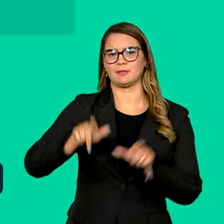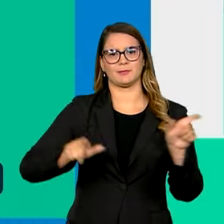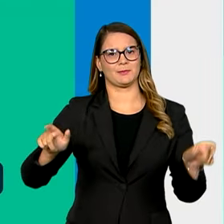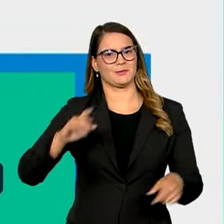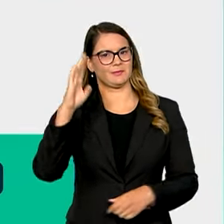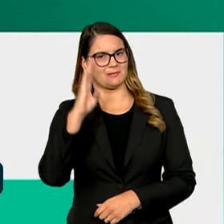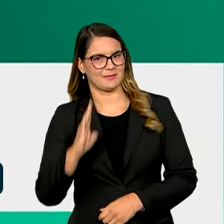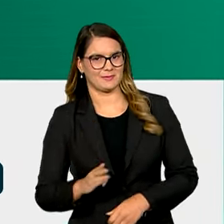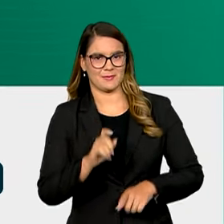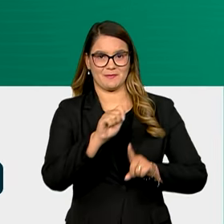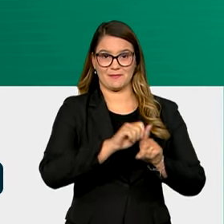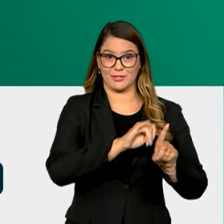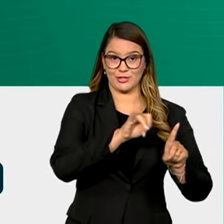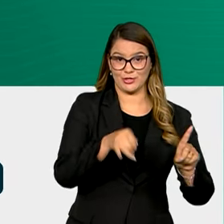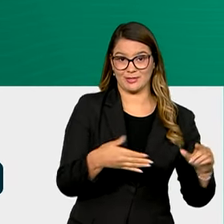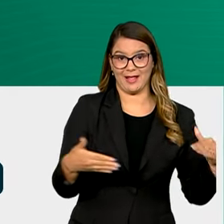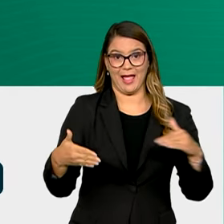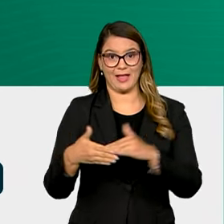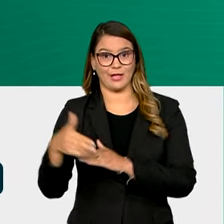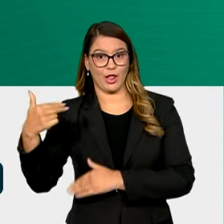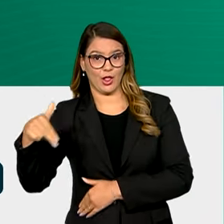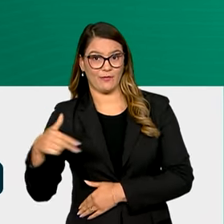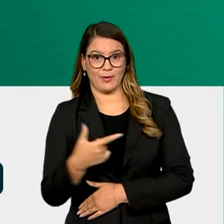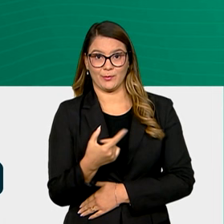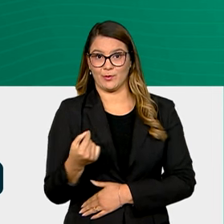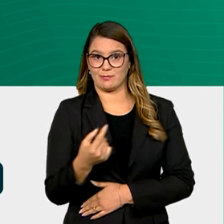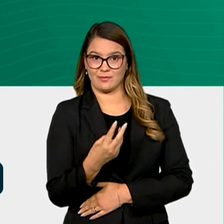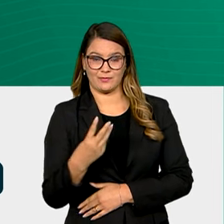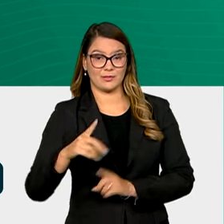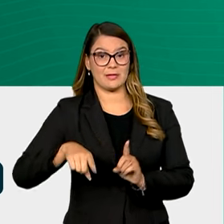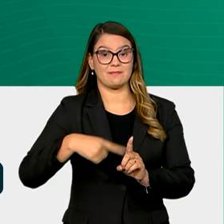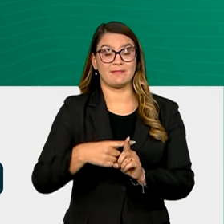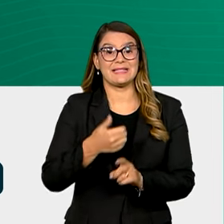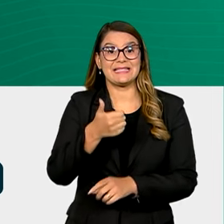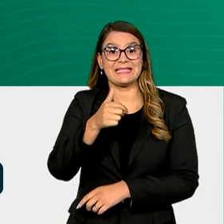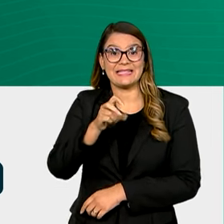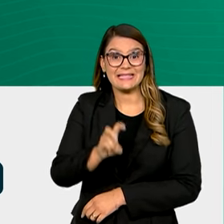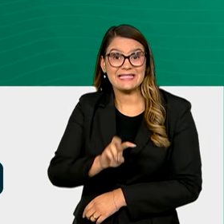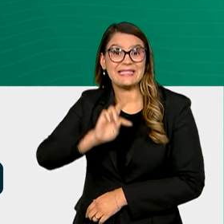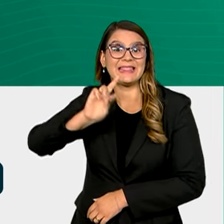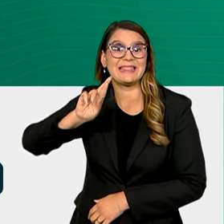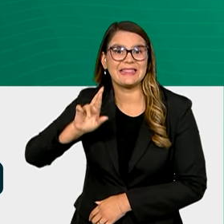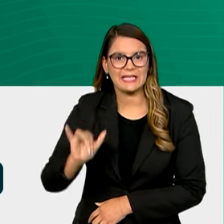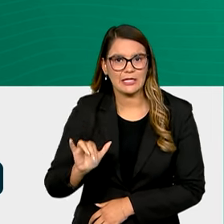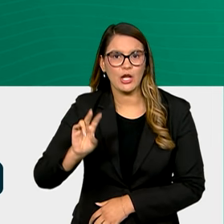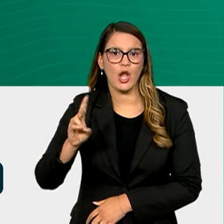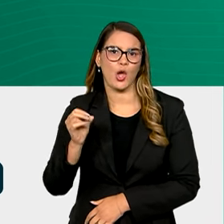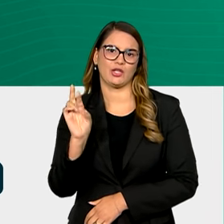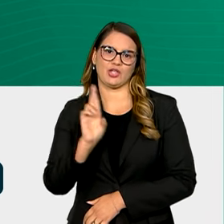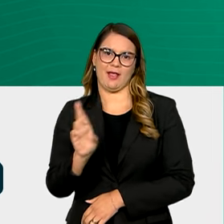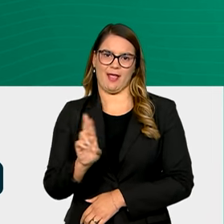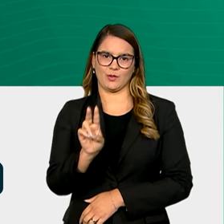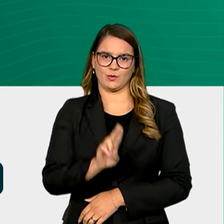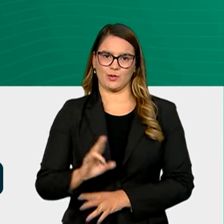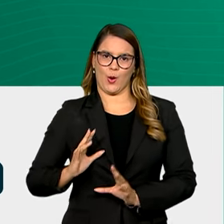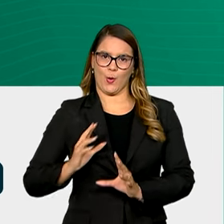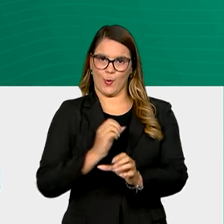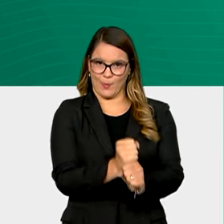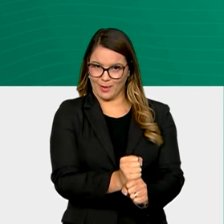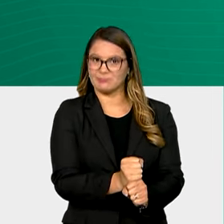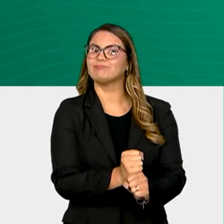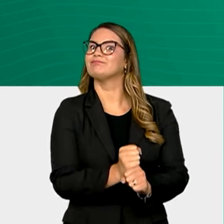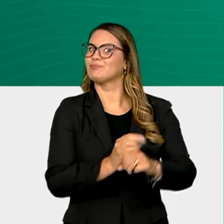brasileiros. De janeiro a novembro de 2023, foram mais de 15 trilhões de reais movimentados no acumulado do ano.